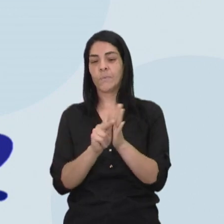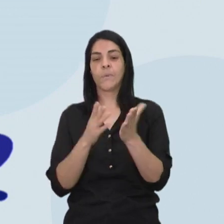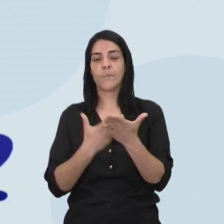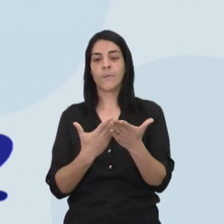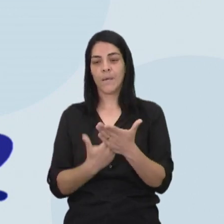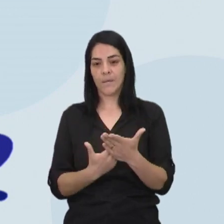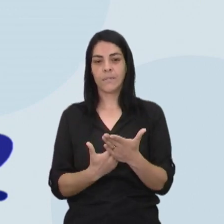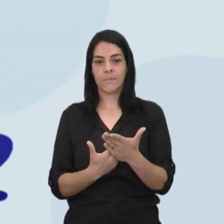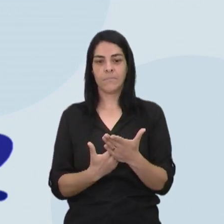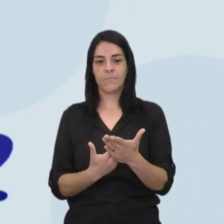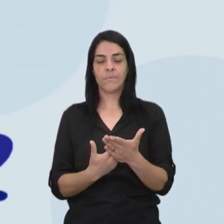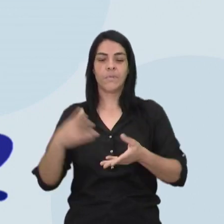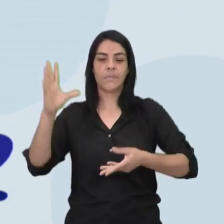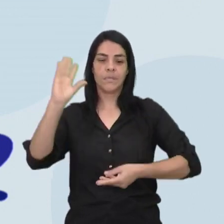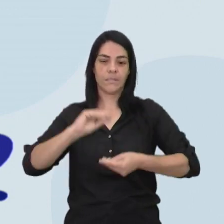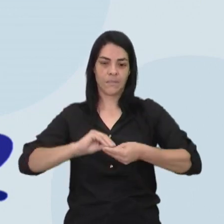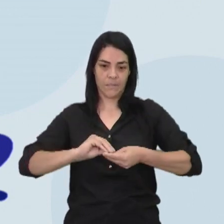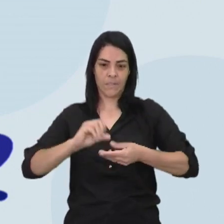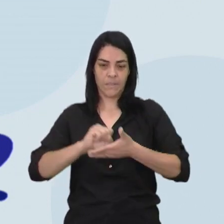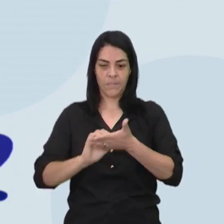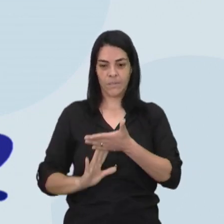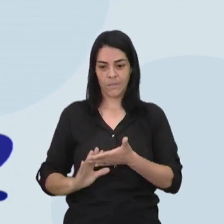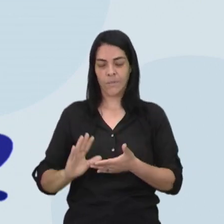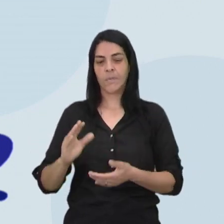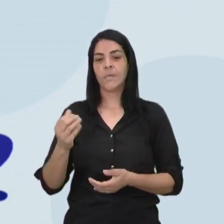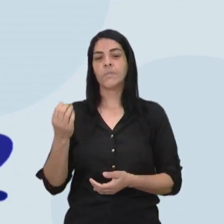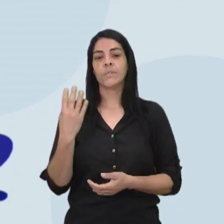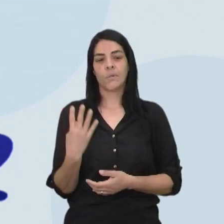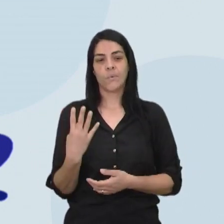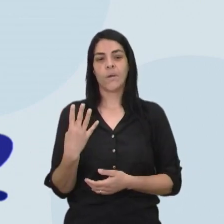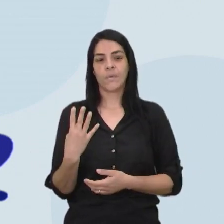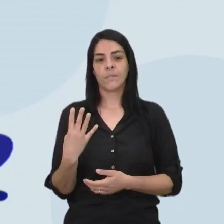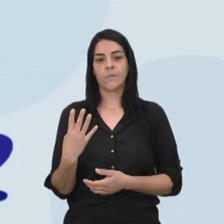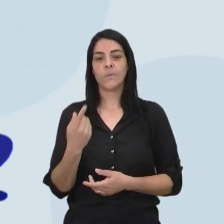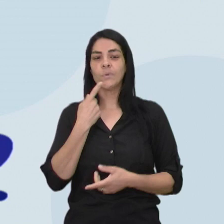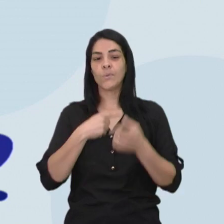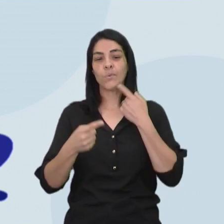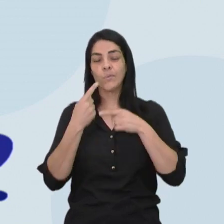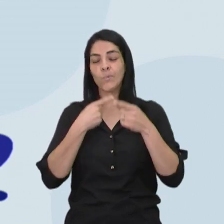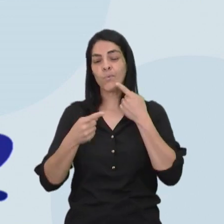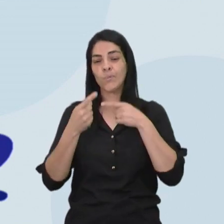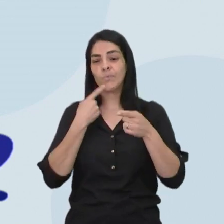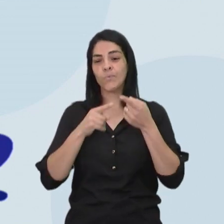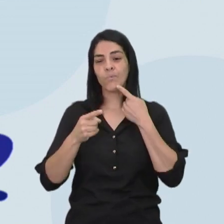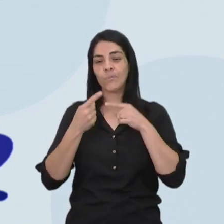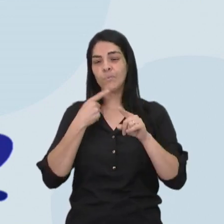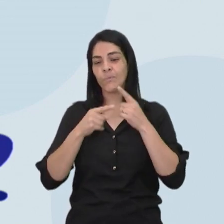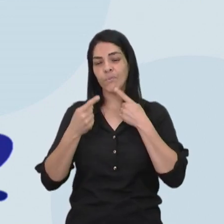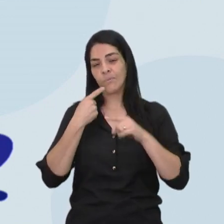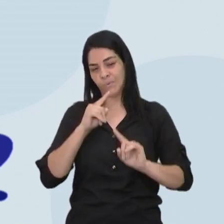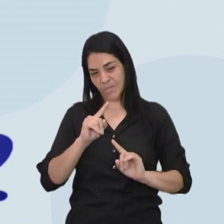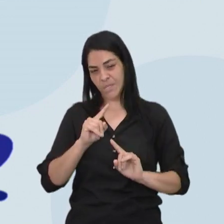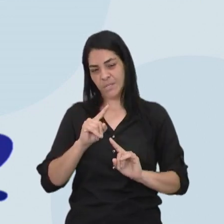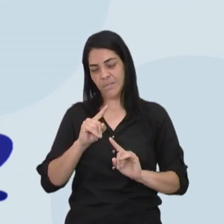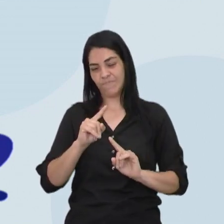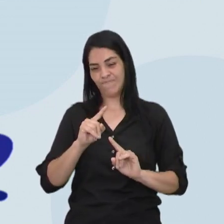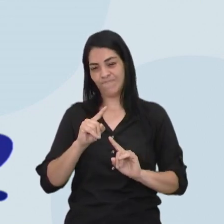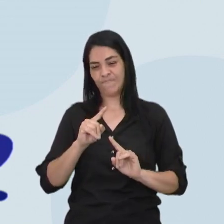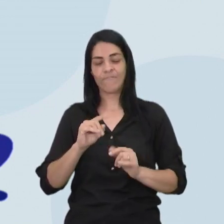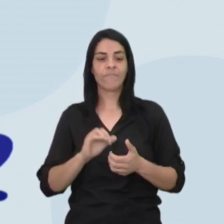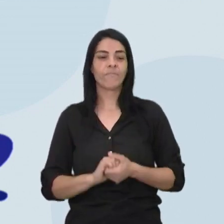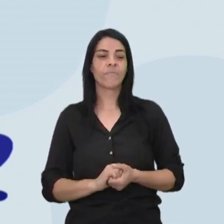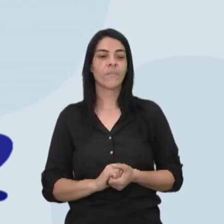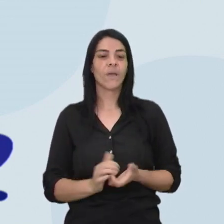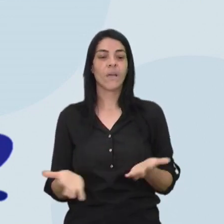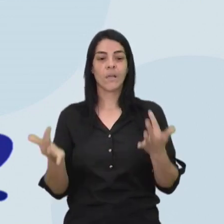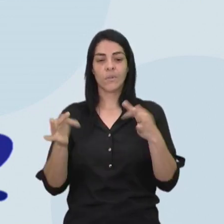lá, sistematização da atividade 4, aula 6, as dúvidas eventuais que possam surgir aí para vocês marcarem e, claro, ao